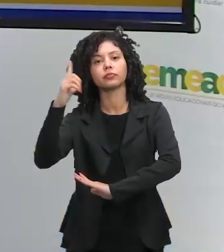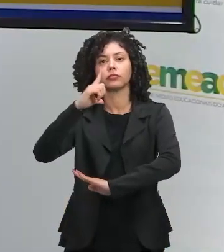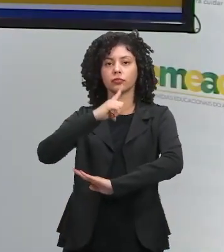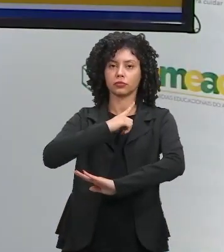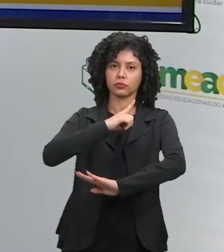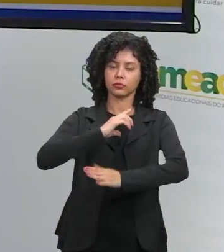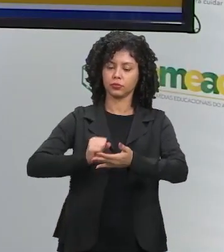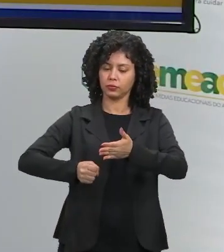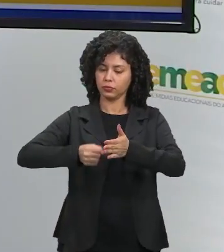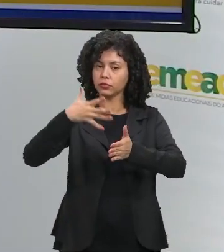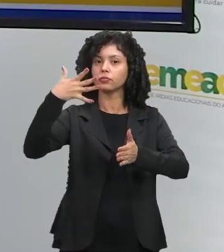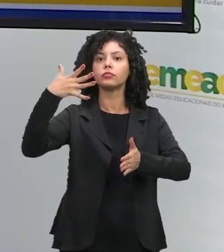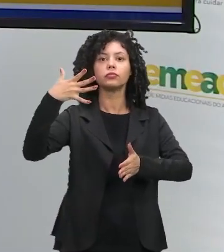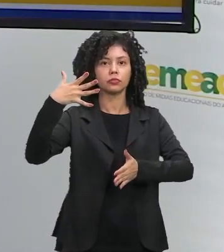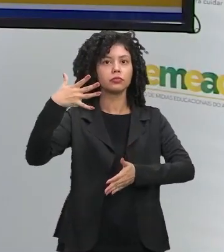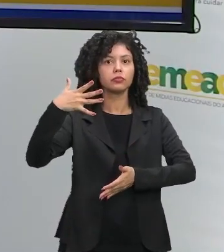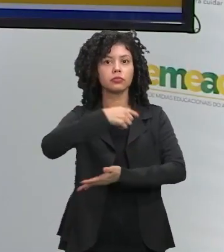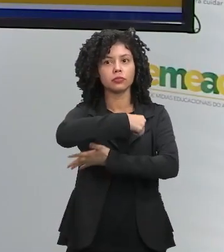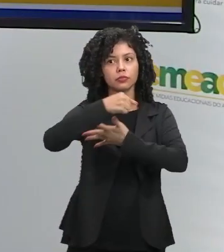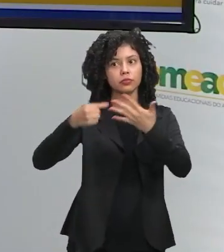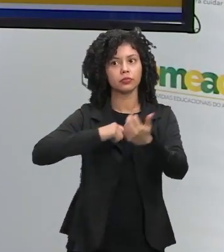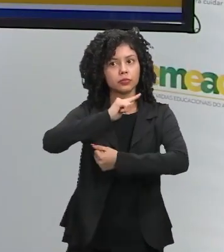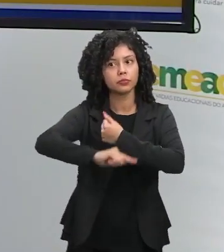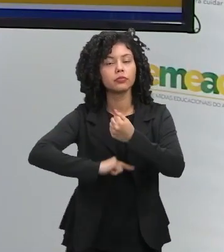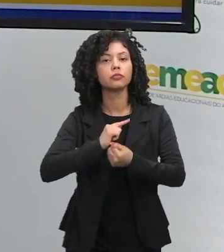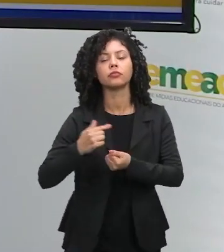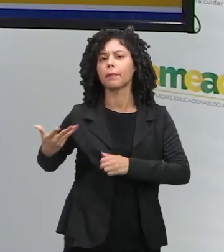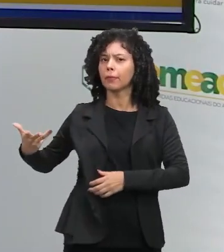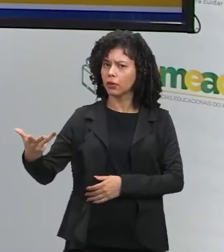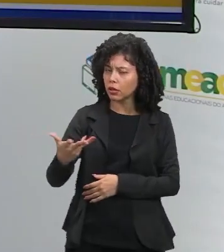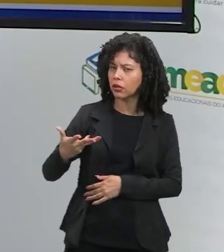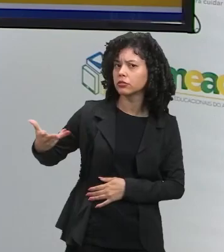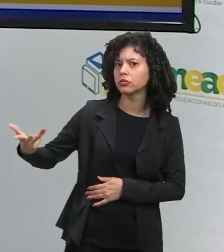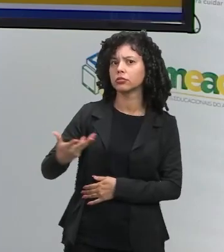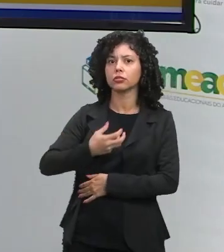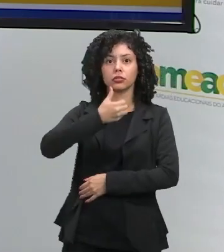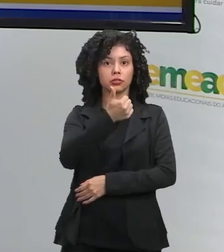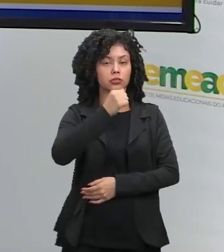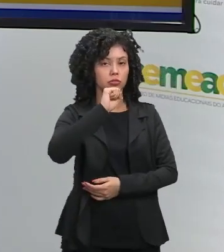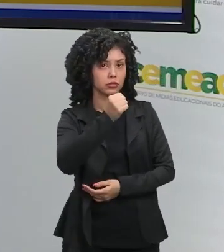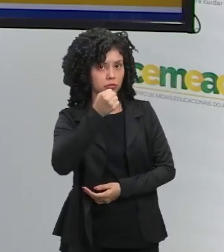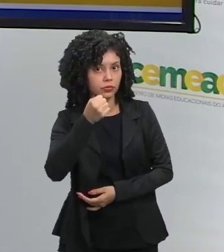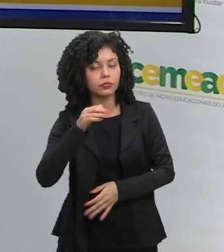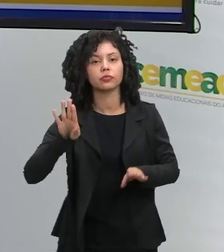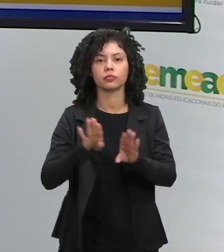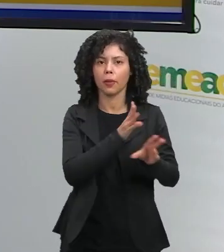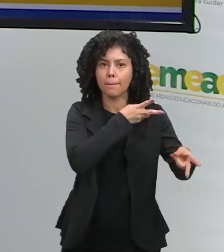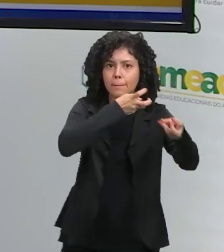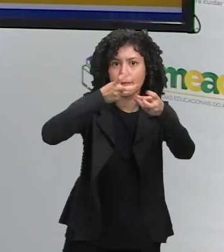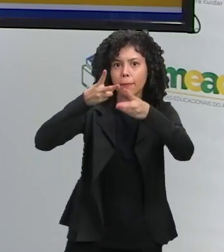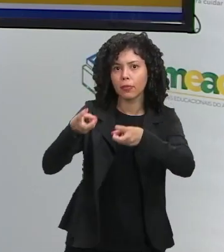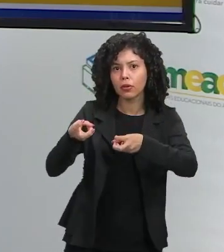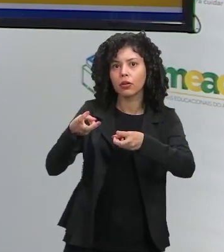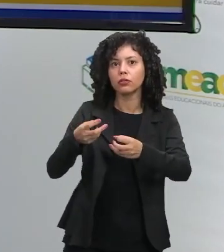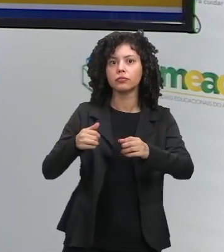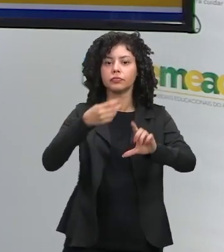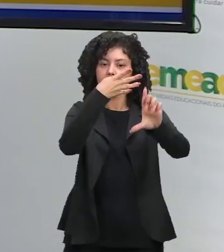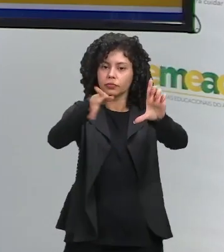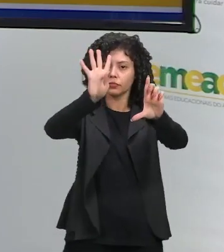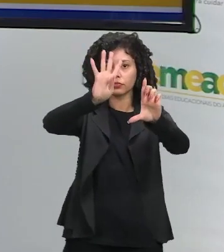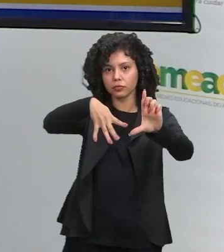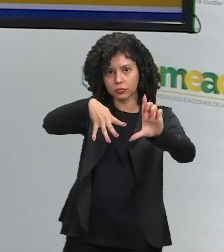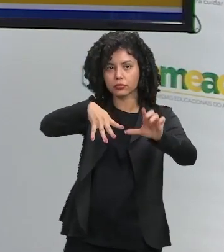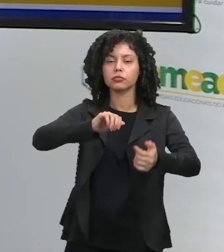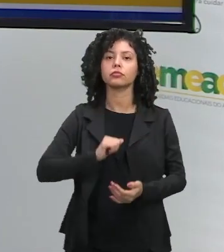temos muitos tipos de átomos. Então, basicamente, são 118 átomos que vocês observam na tabela